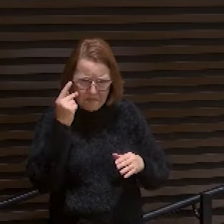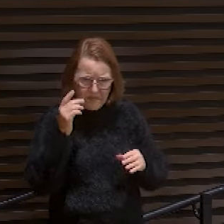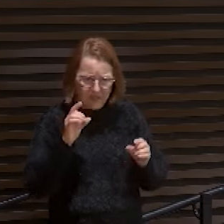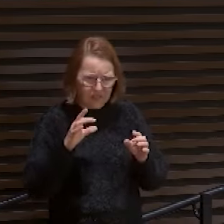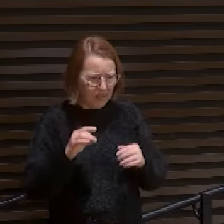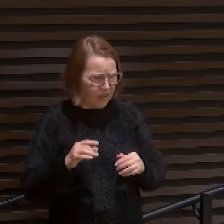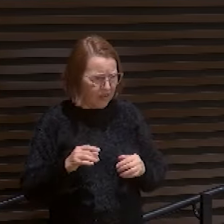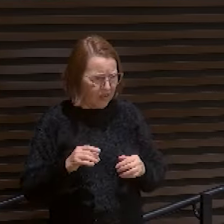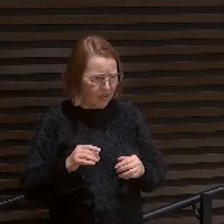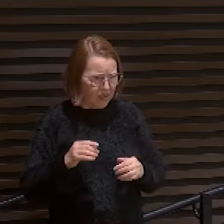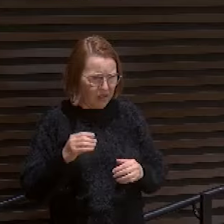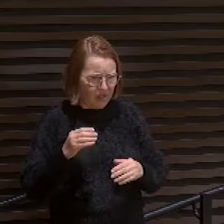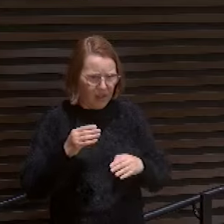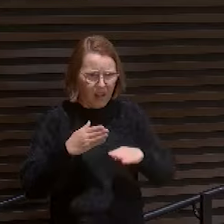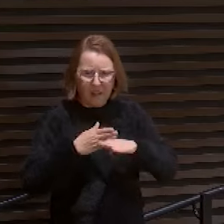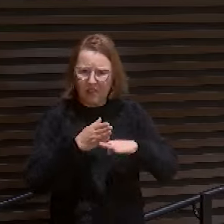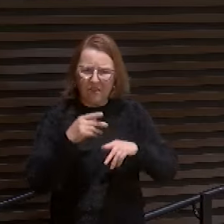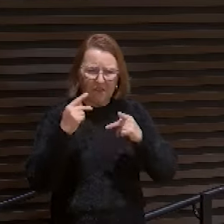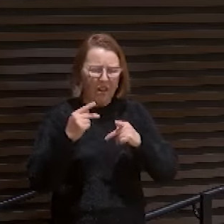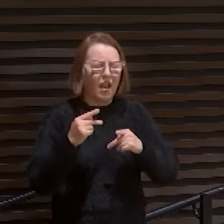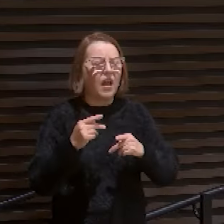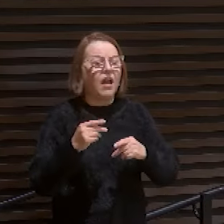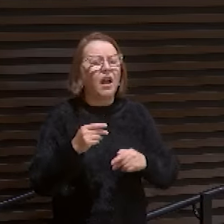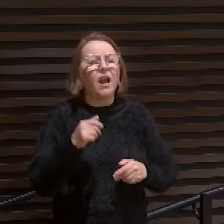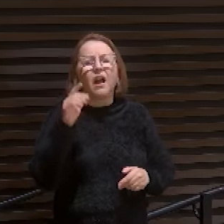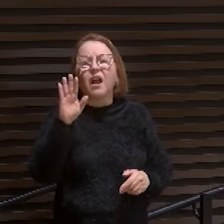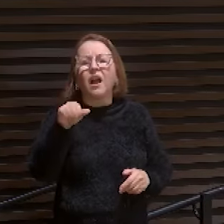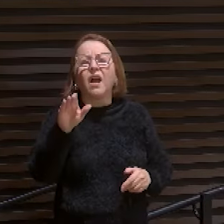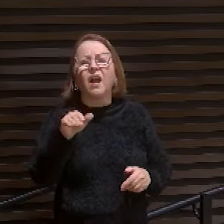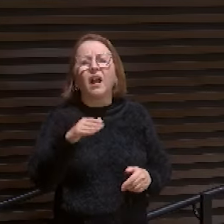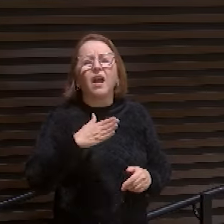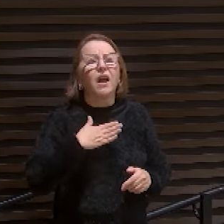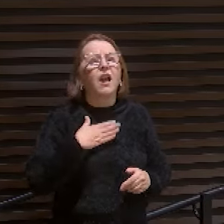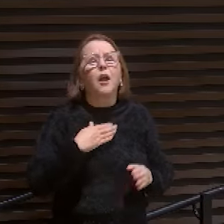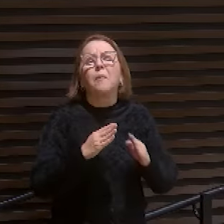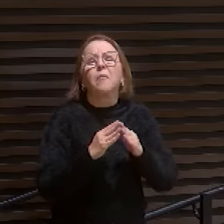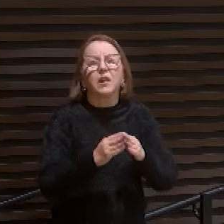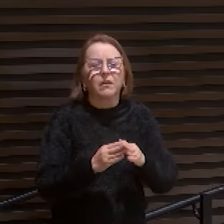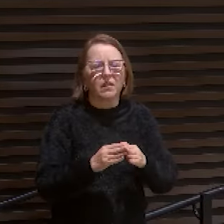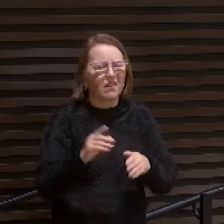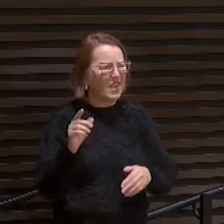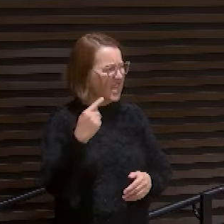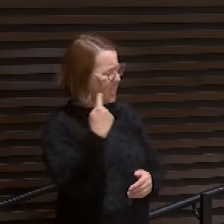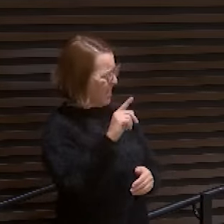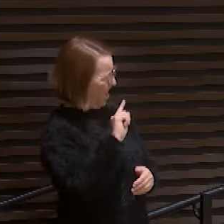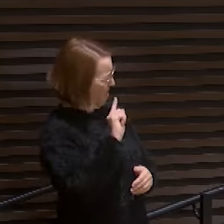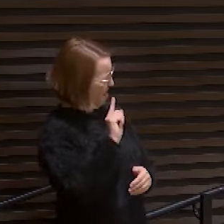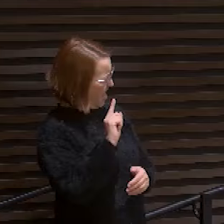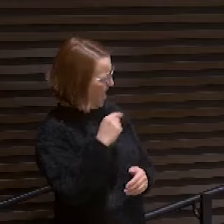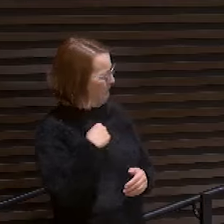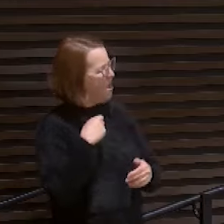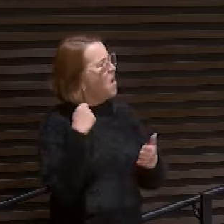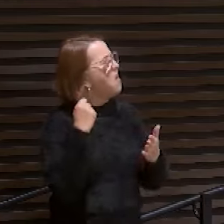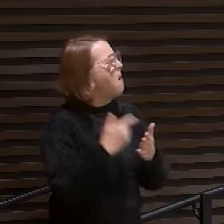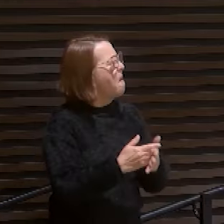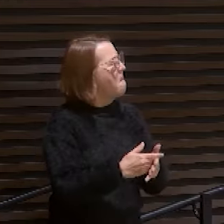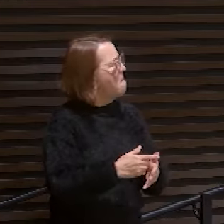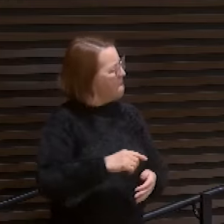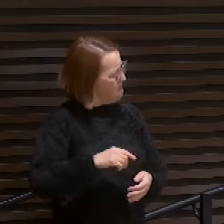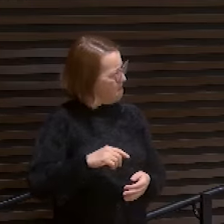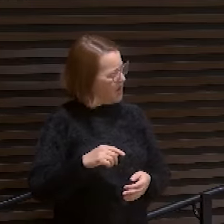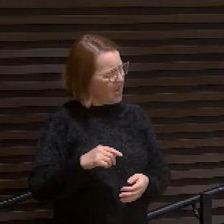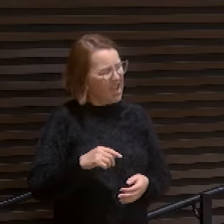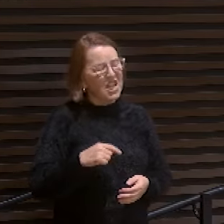barco é meu. Não sei ou não, esse barco eu comprei e estou vendendo. Ele será seu se você